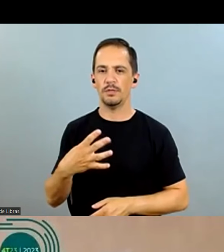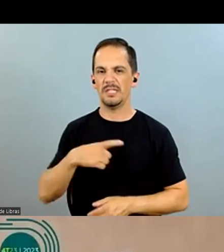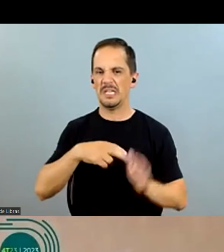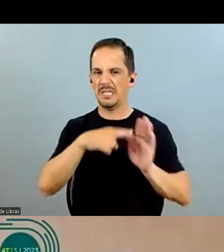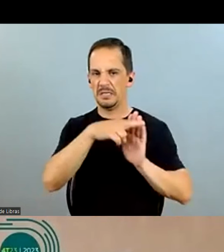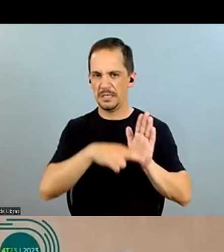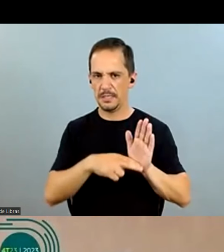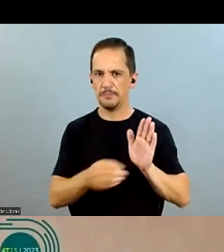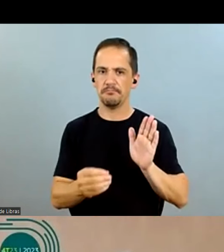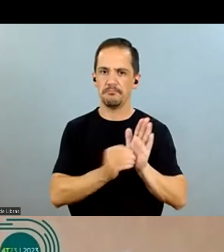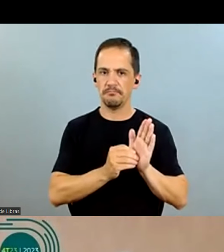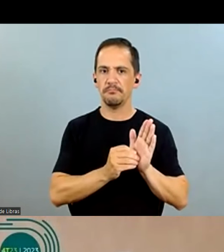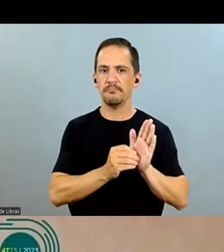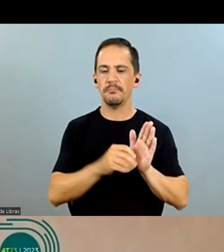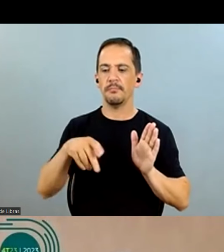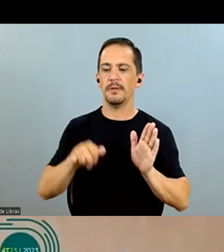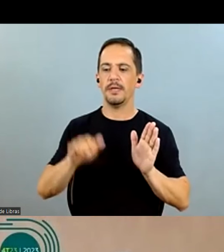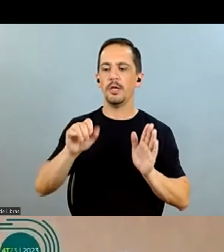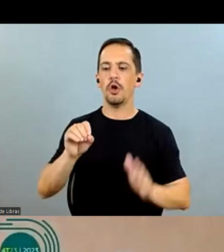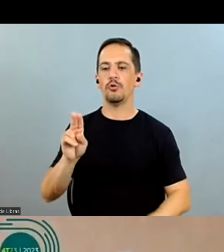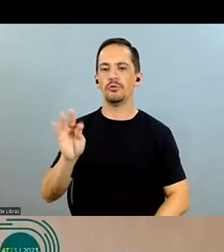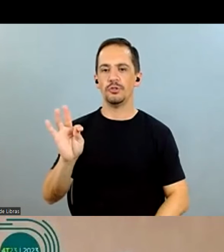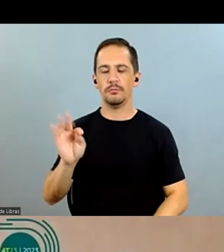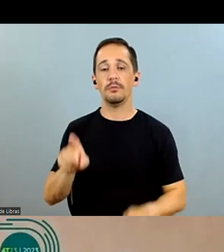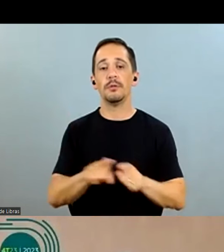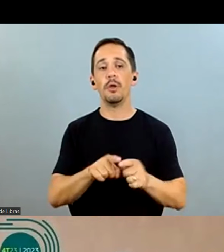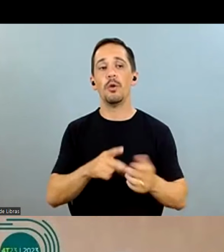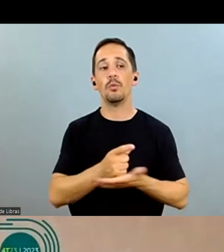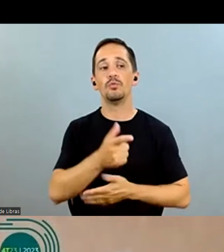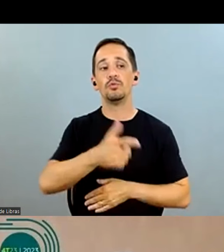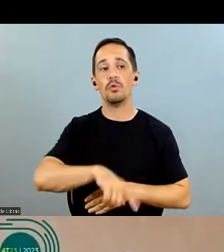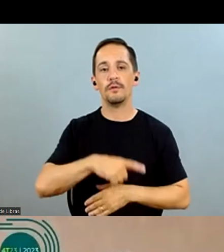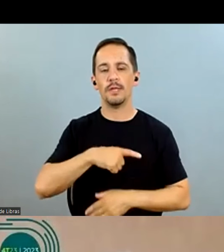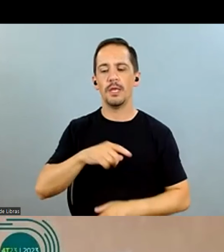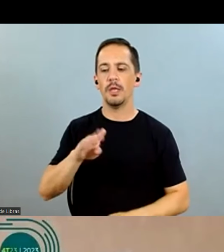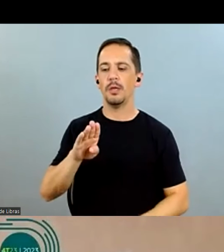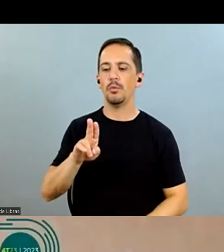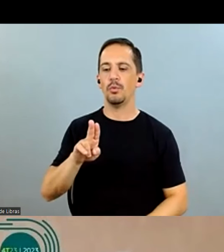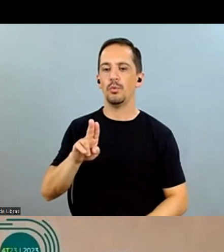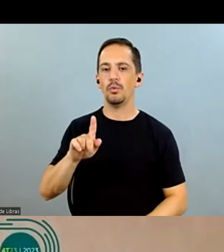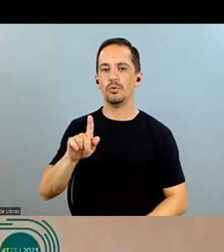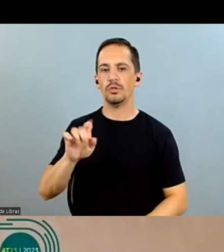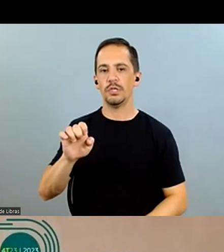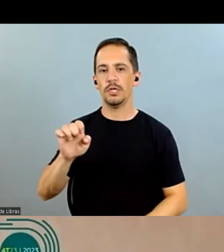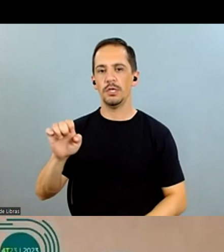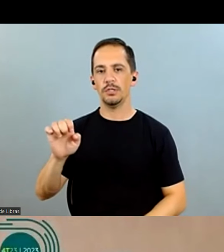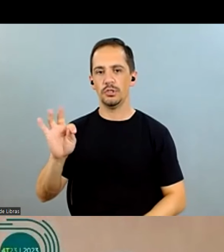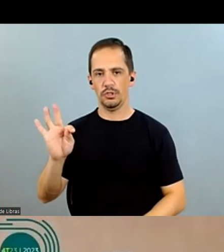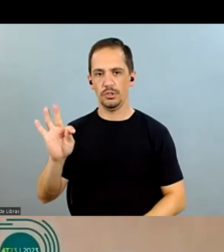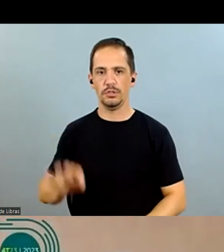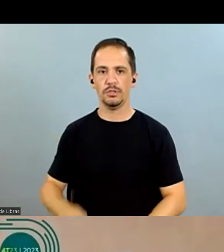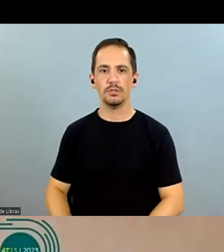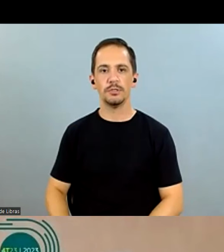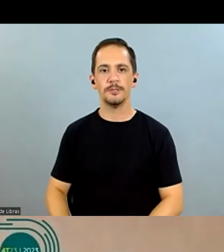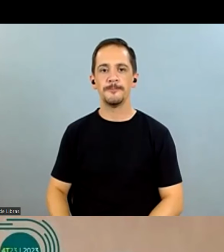payout e e sobre a recompra tem um Budget na realidade Nossa polí dividendos ela já